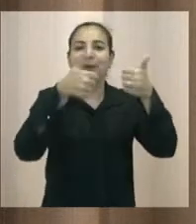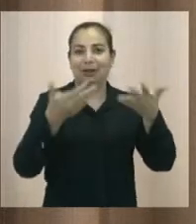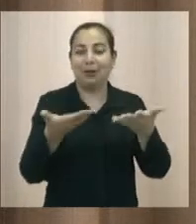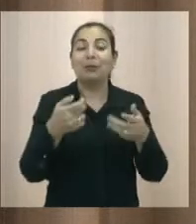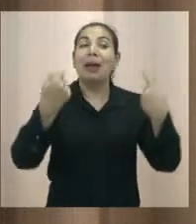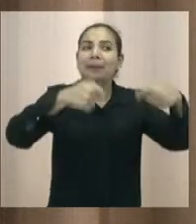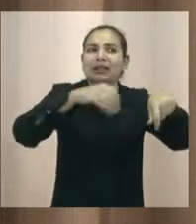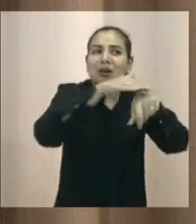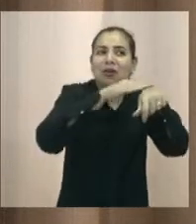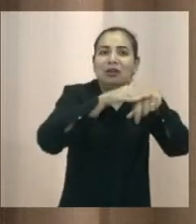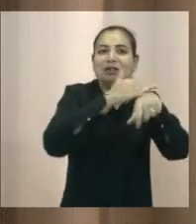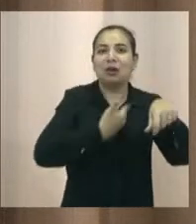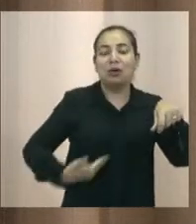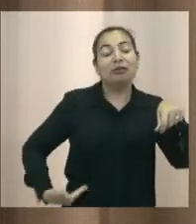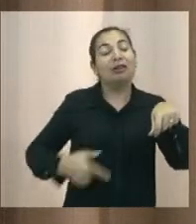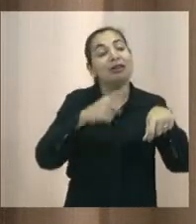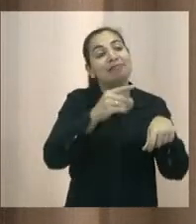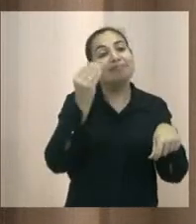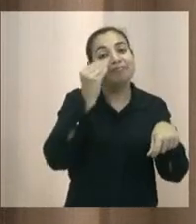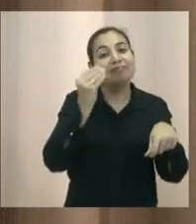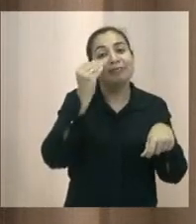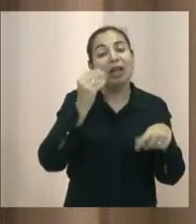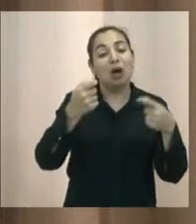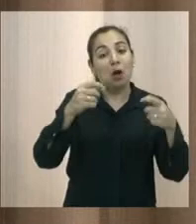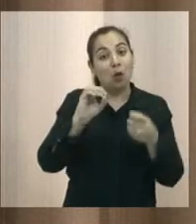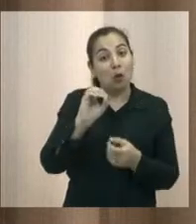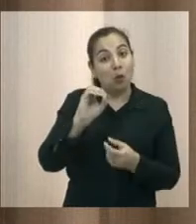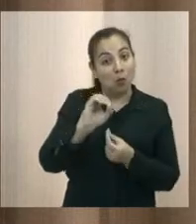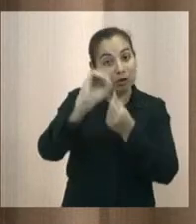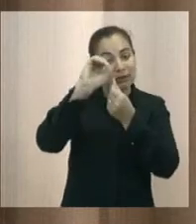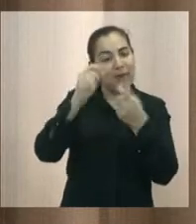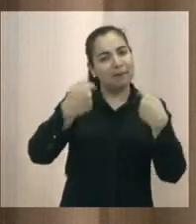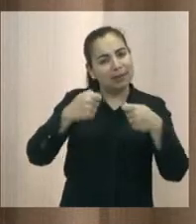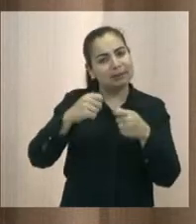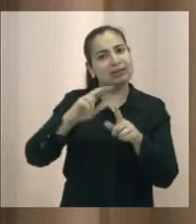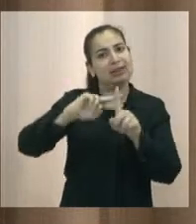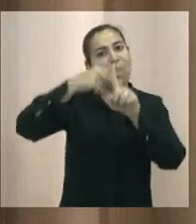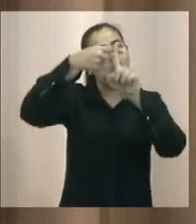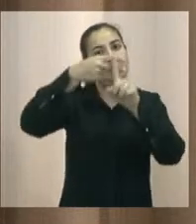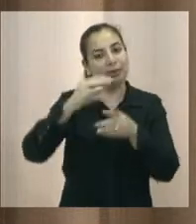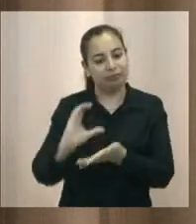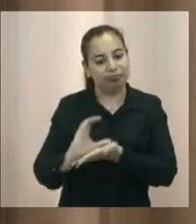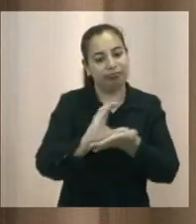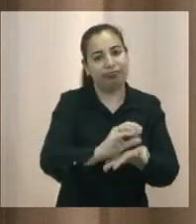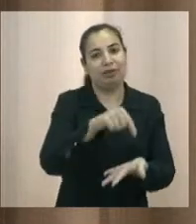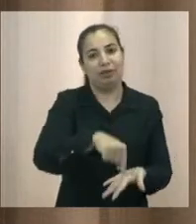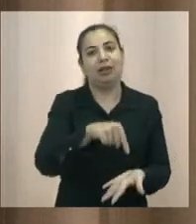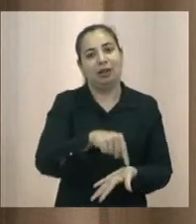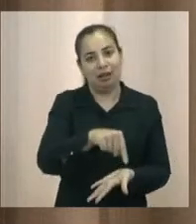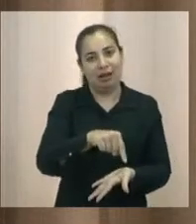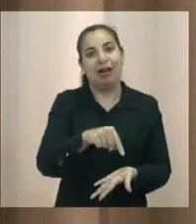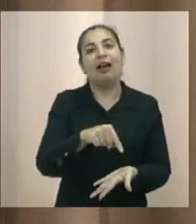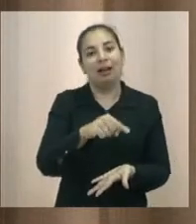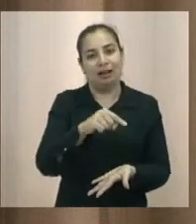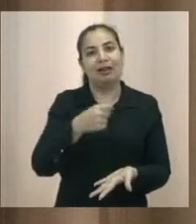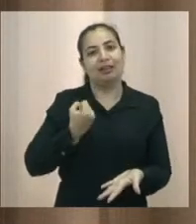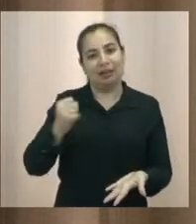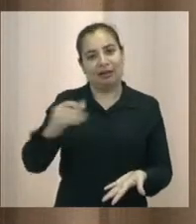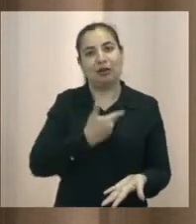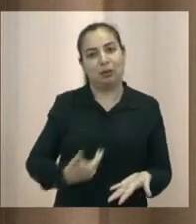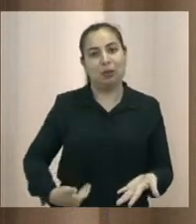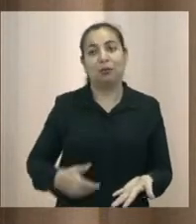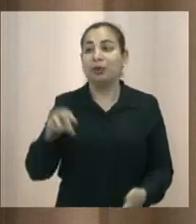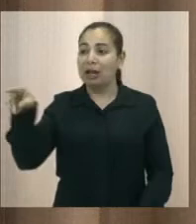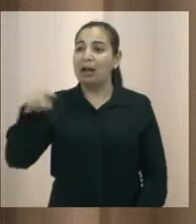orçamento destinado à instituição, ele tem que ser maior, né? Não faz sentido que o Ministério Público, que é uma instituição super